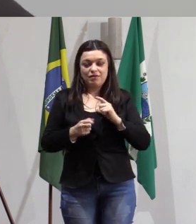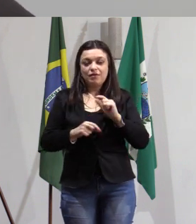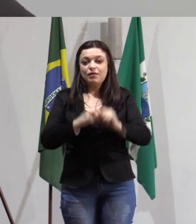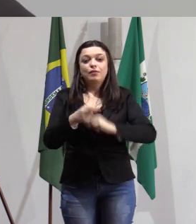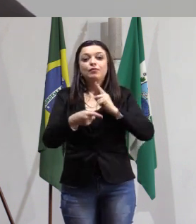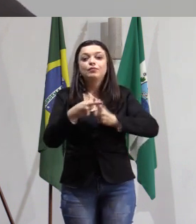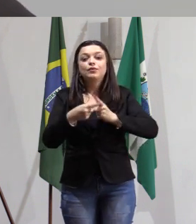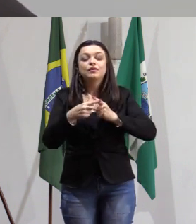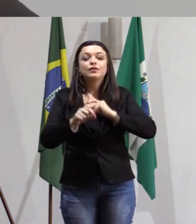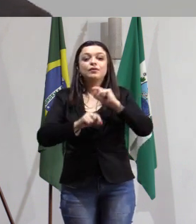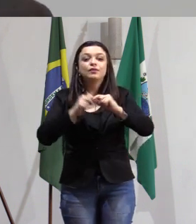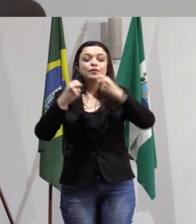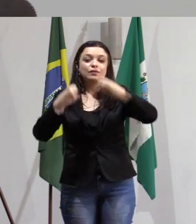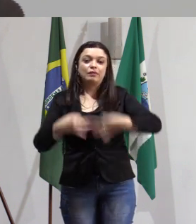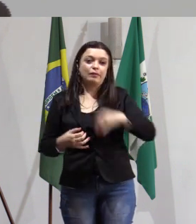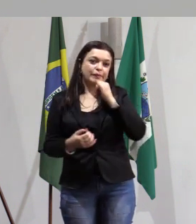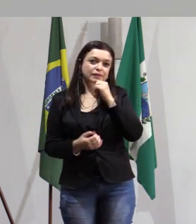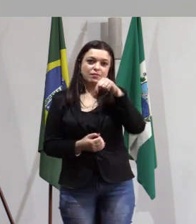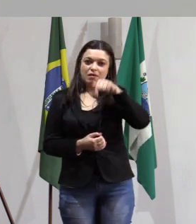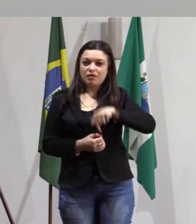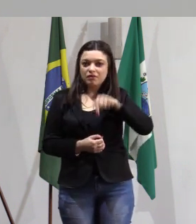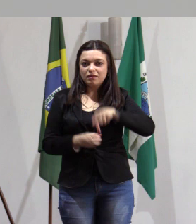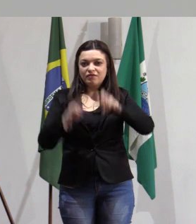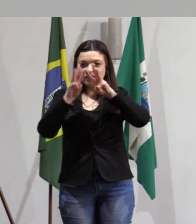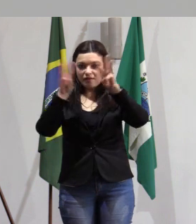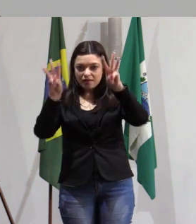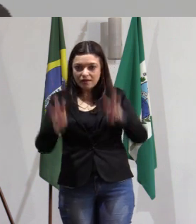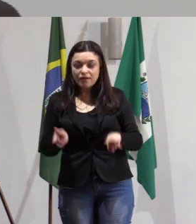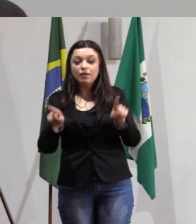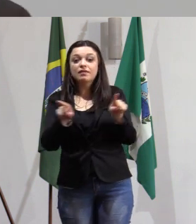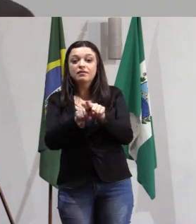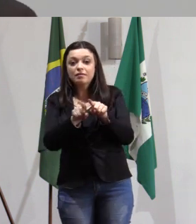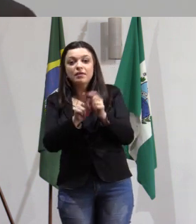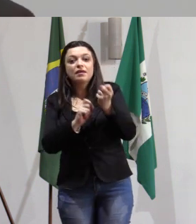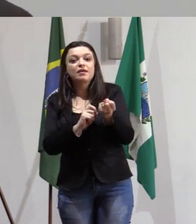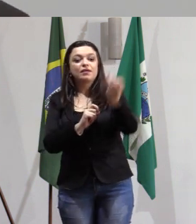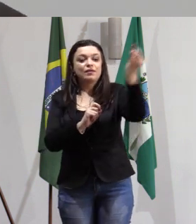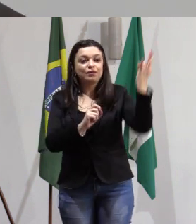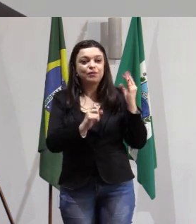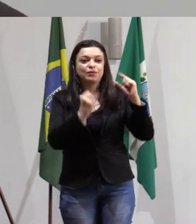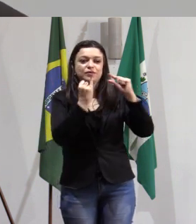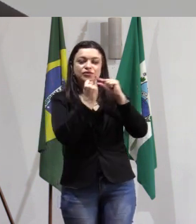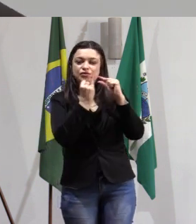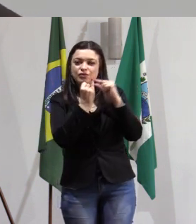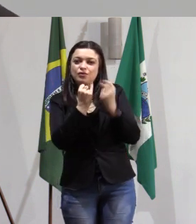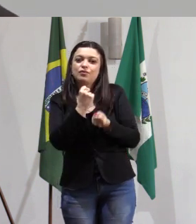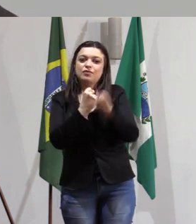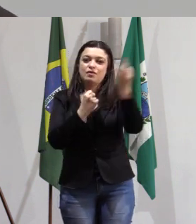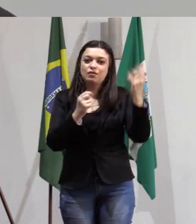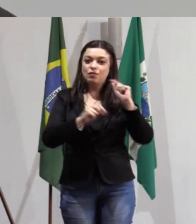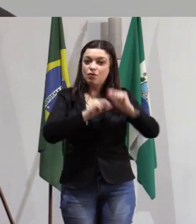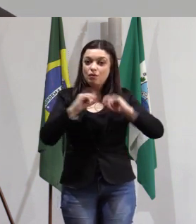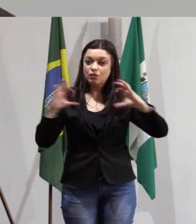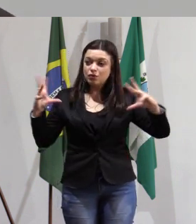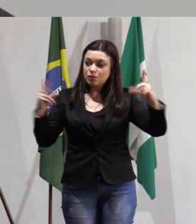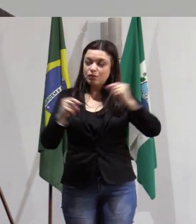o caso da nossa universidade, como em tantas outras, em institutos federais também, a universidade está desmobilizada.